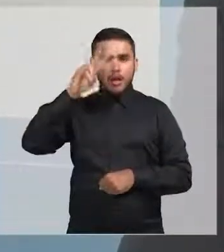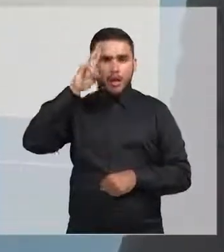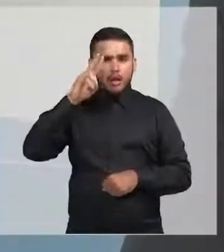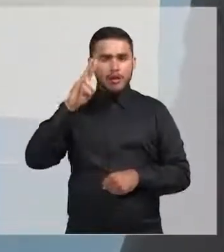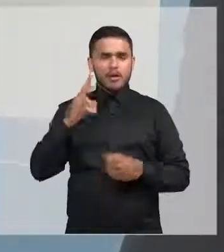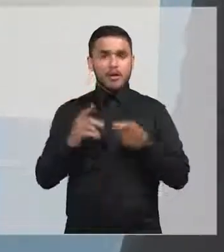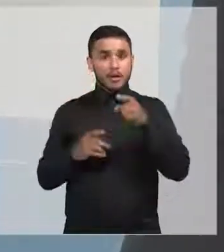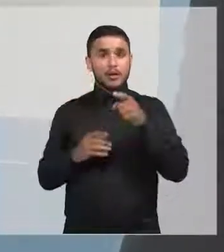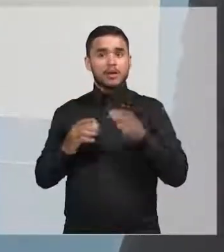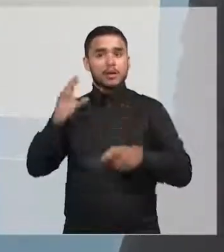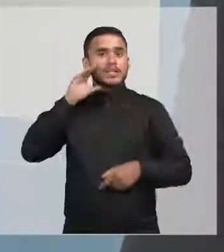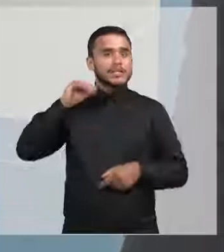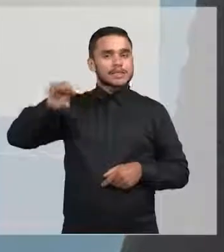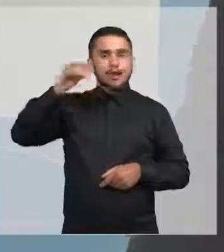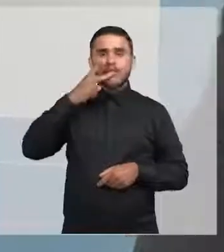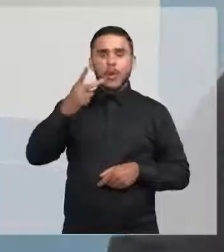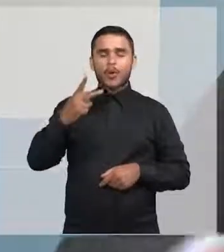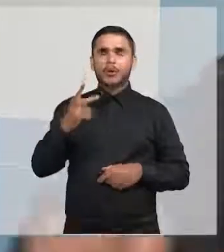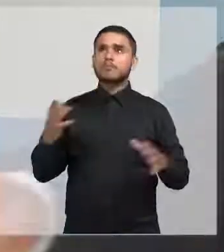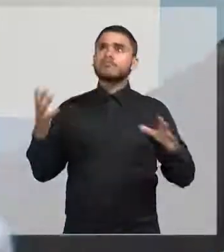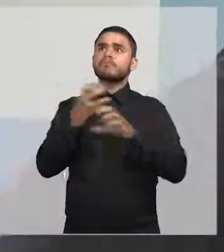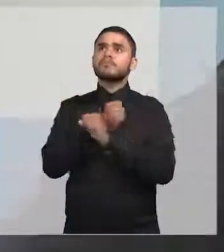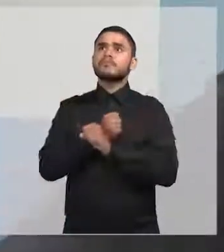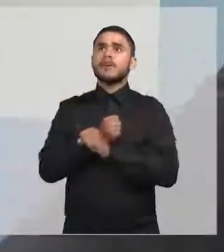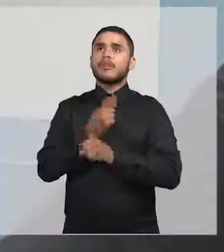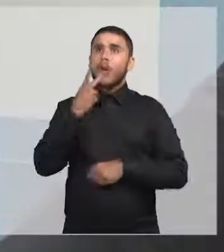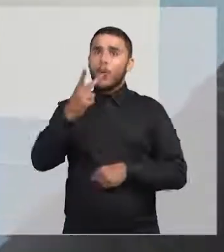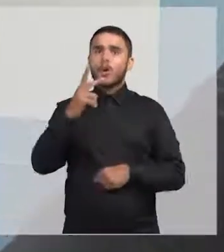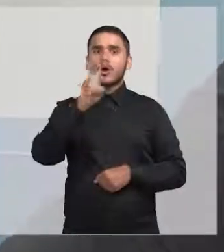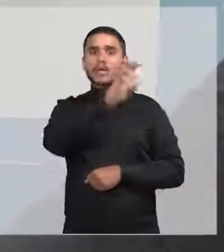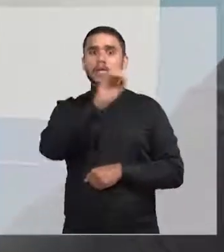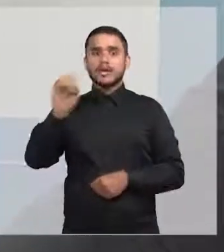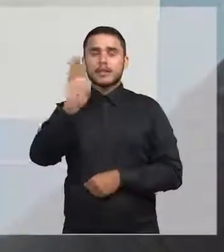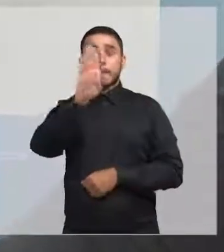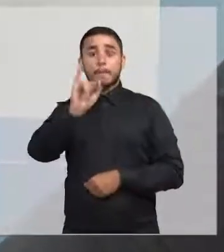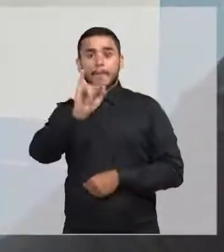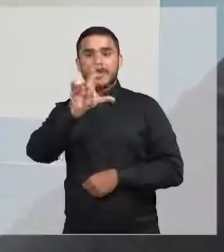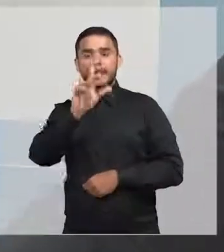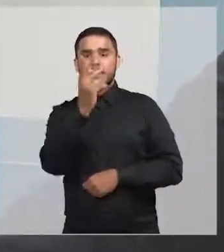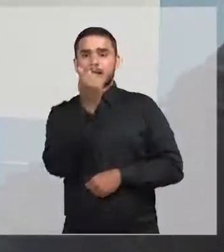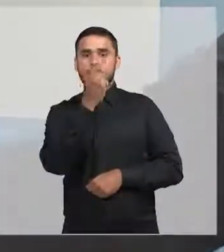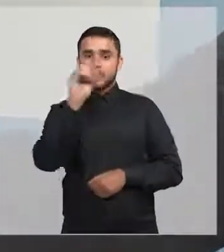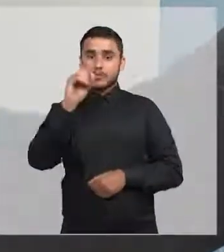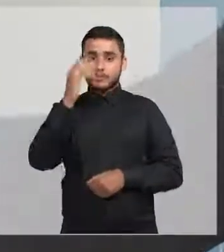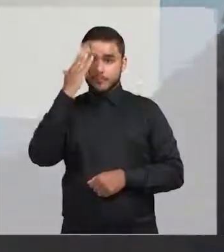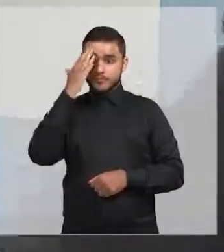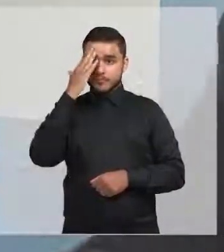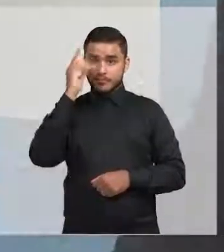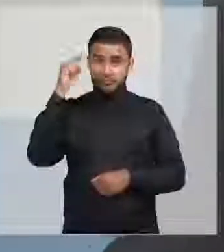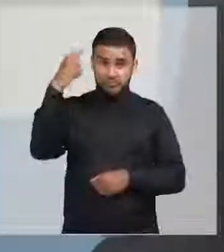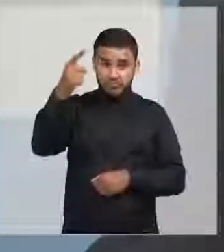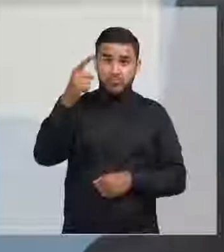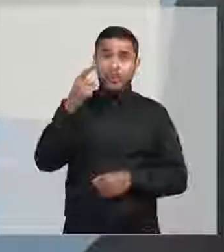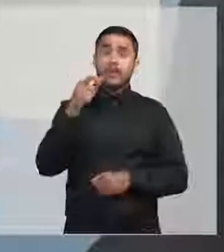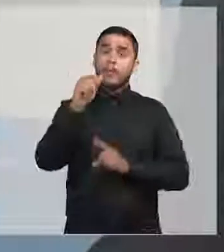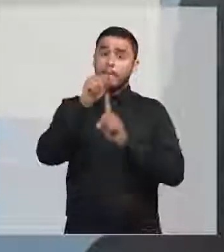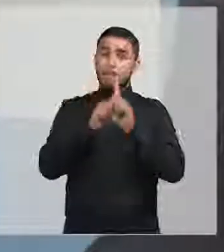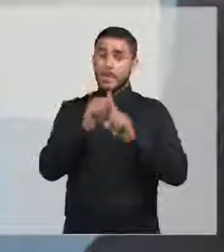em coisa de 500 bilhões. E o Brasil já, boa parte dessa dívida vai ter que ser renovada 2 dias depois do presidente tomar